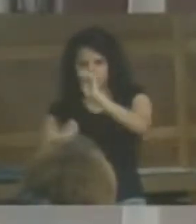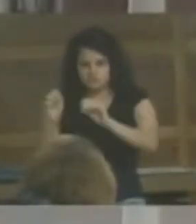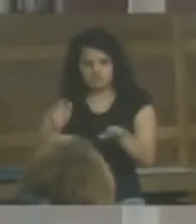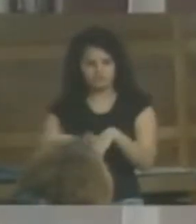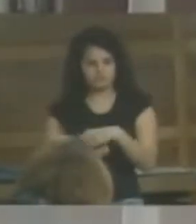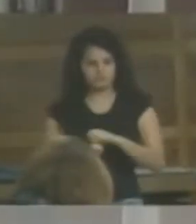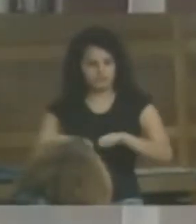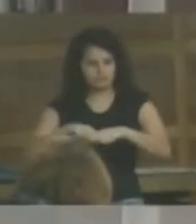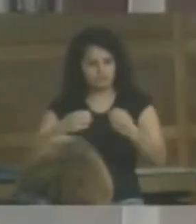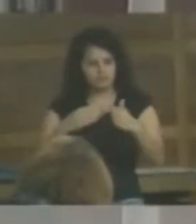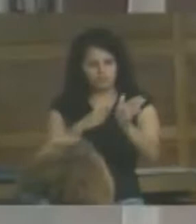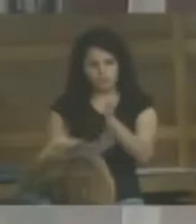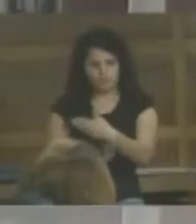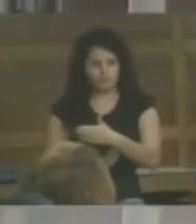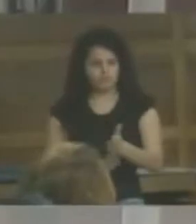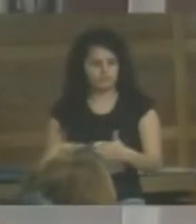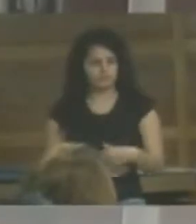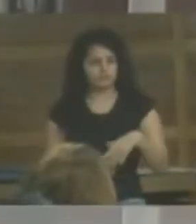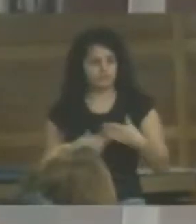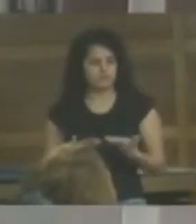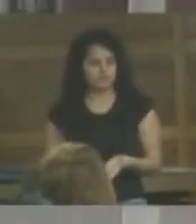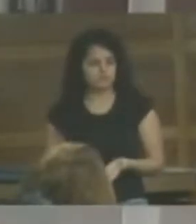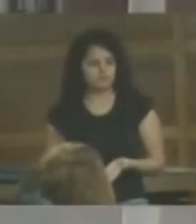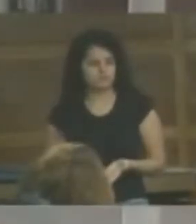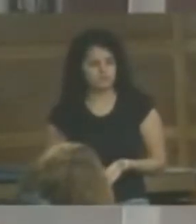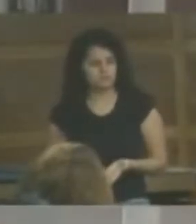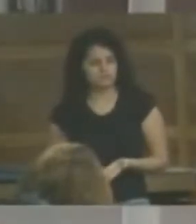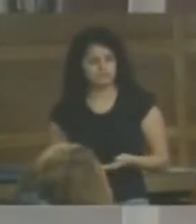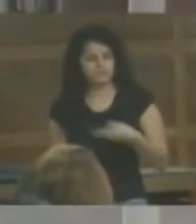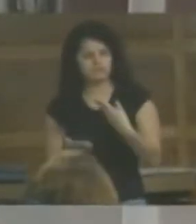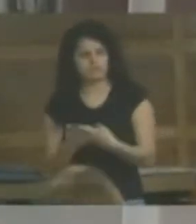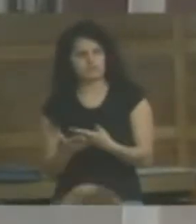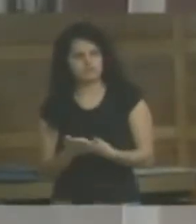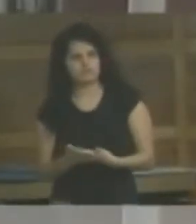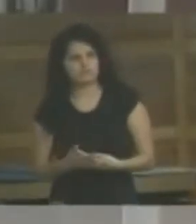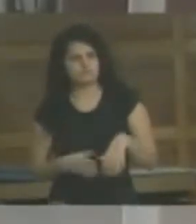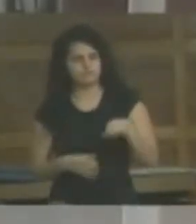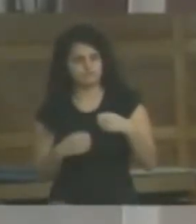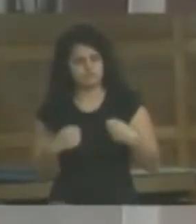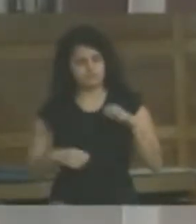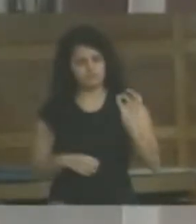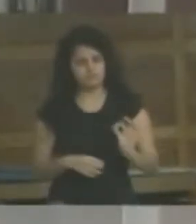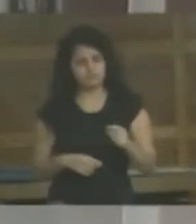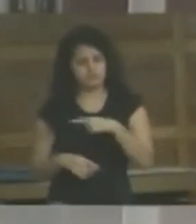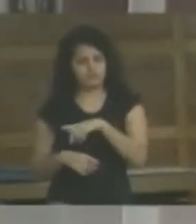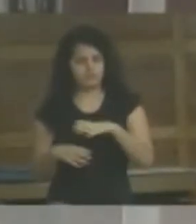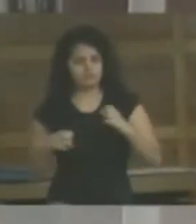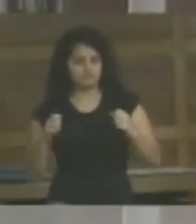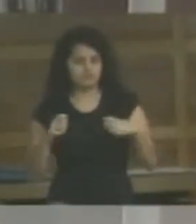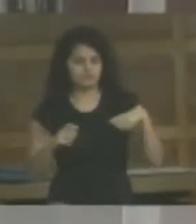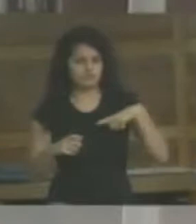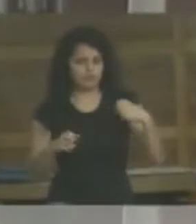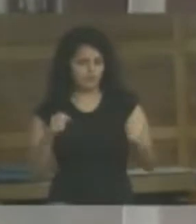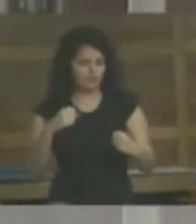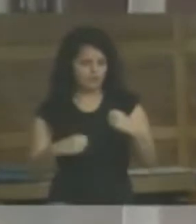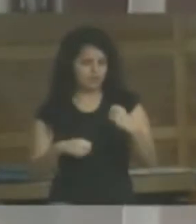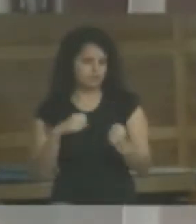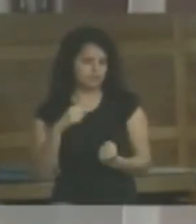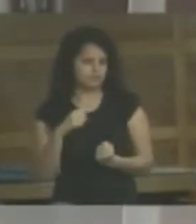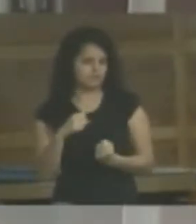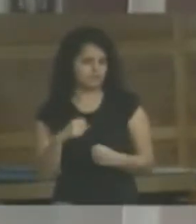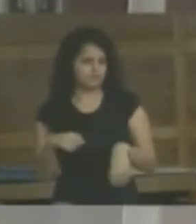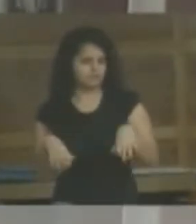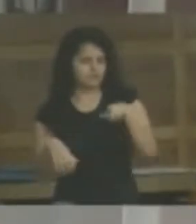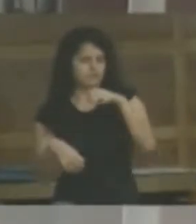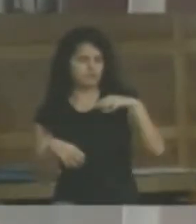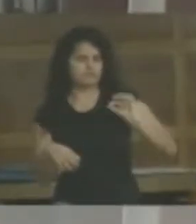portas do banheiro. Então, a educação ela tem que ter realmente. Ali tinha um carrinho de golfe, uns policiais que